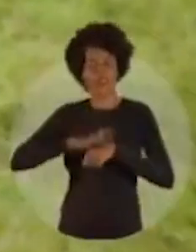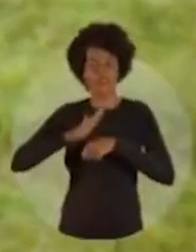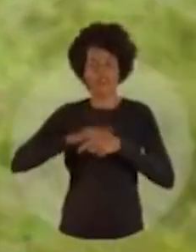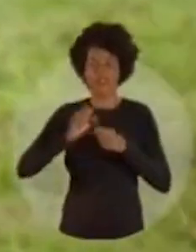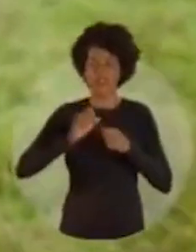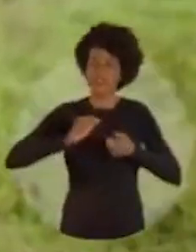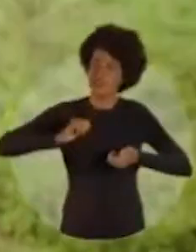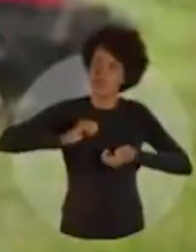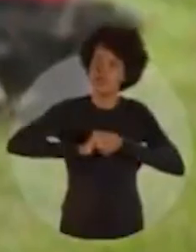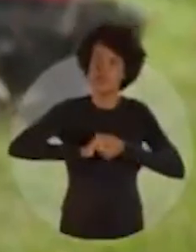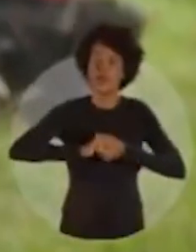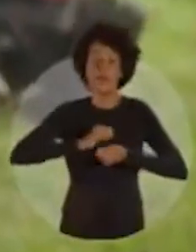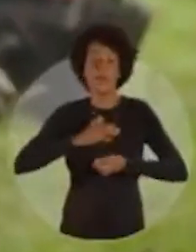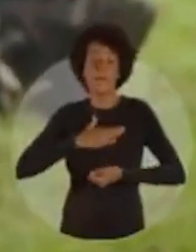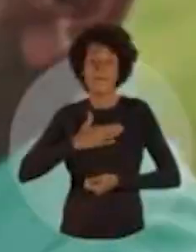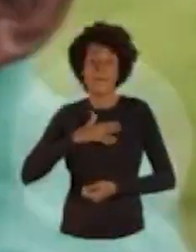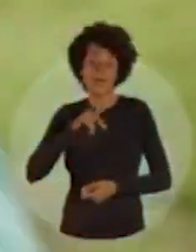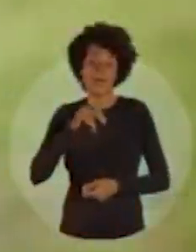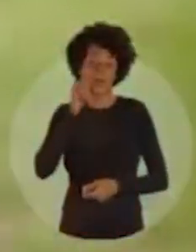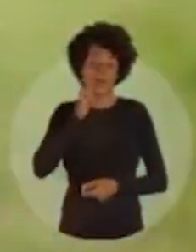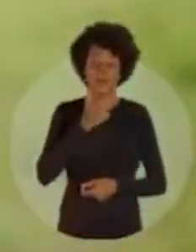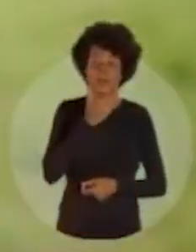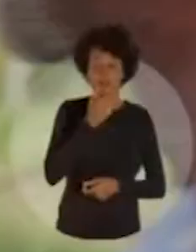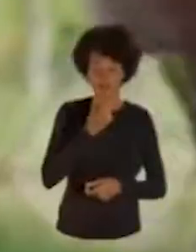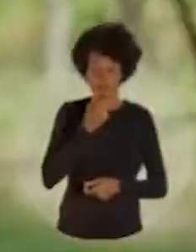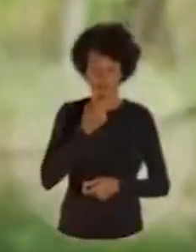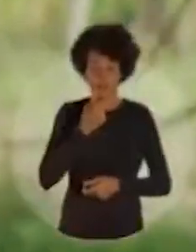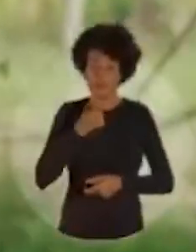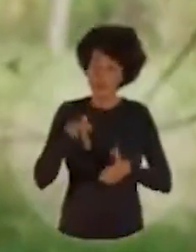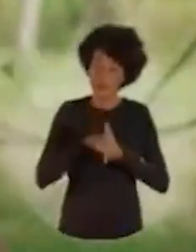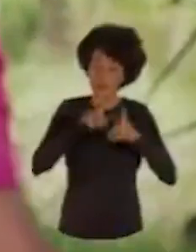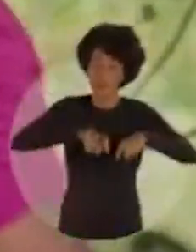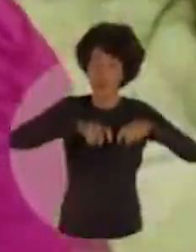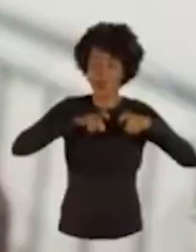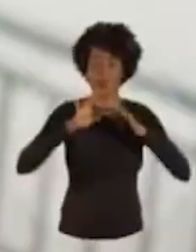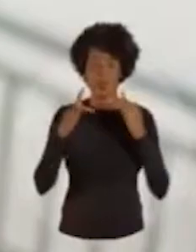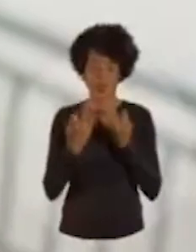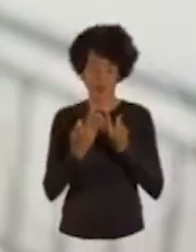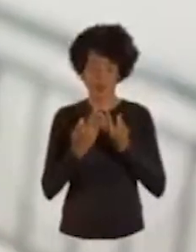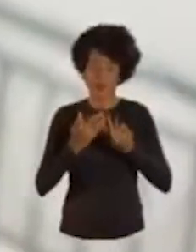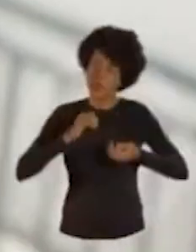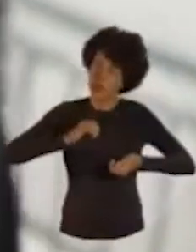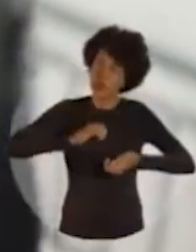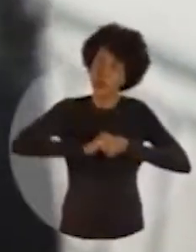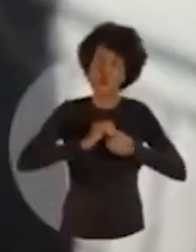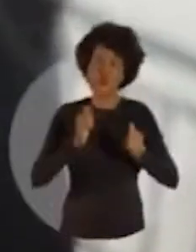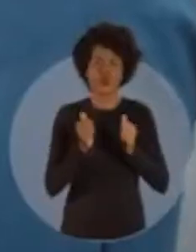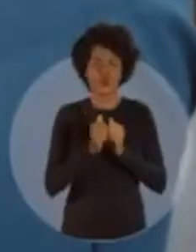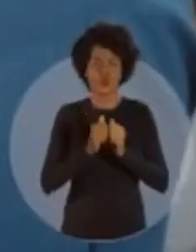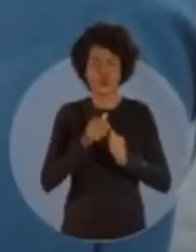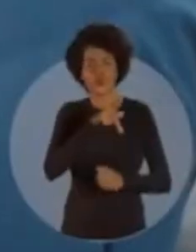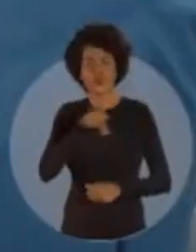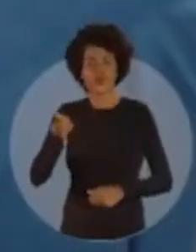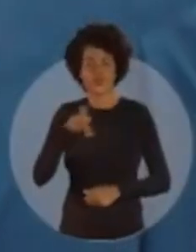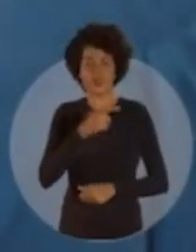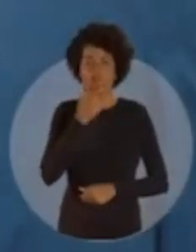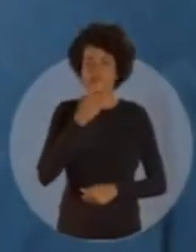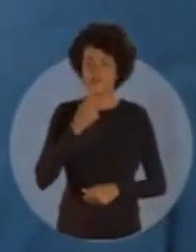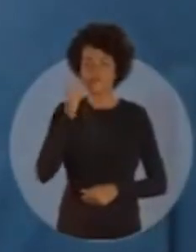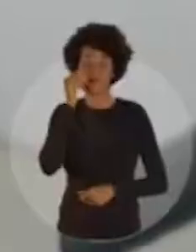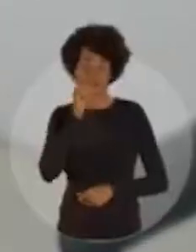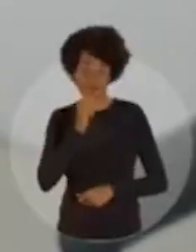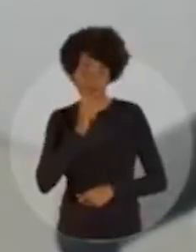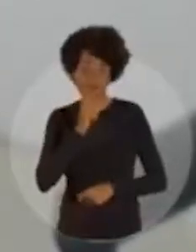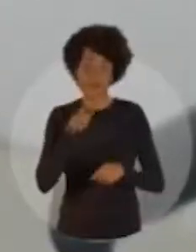de mãos dadas com meus irmãos e irmãs da Agricultura Familiar de mãos dadas com os educadores